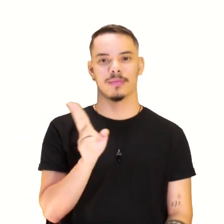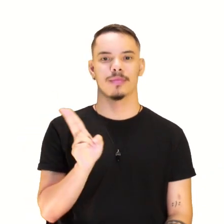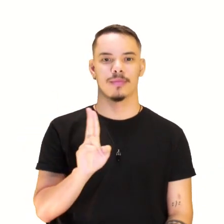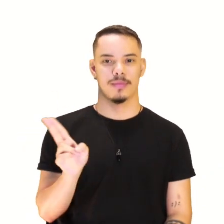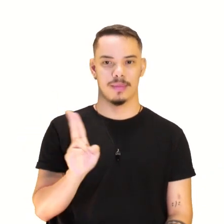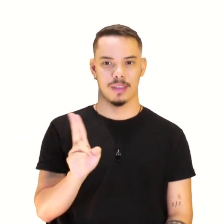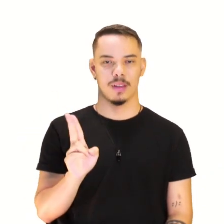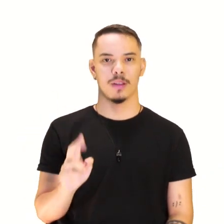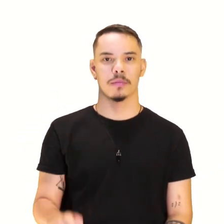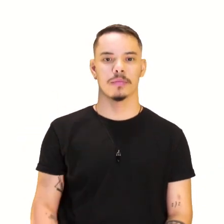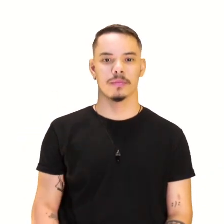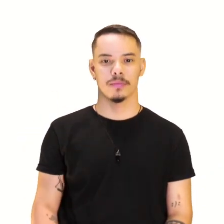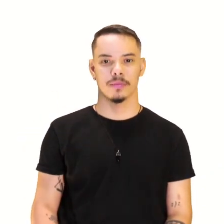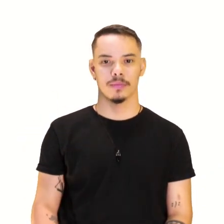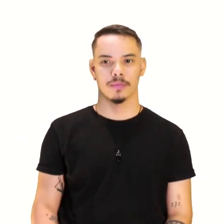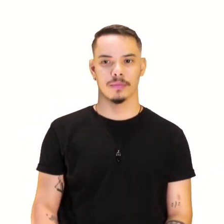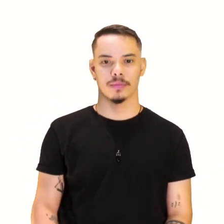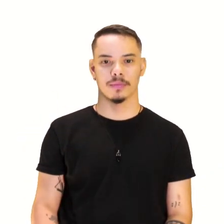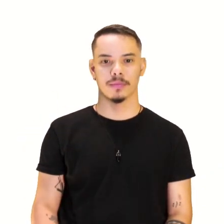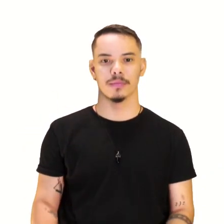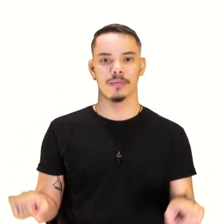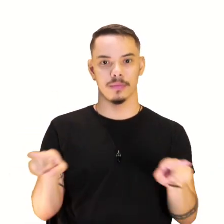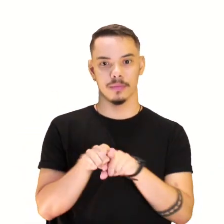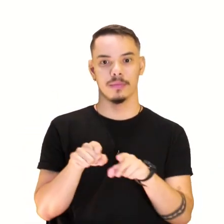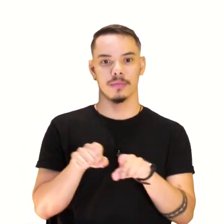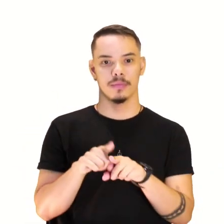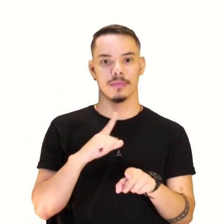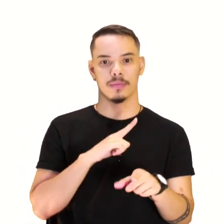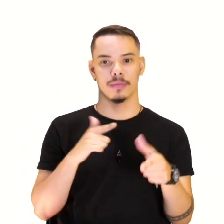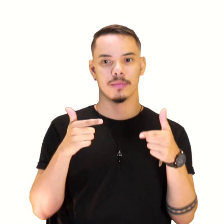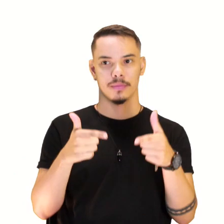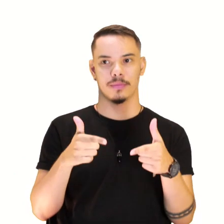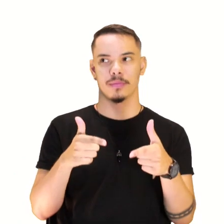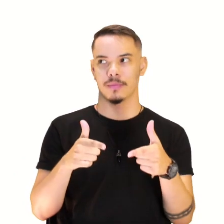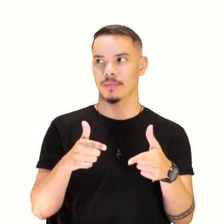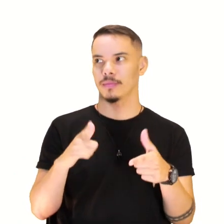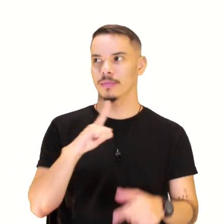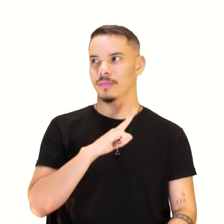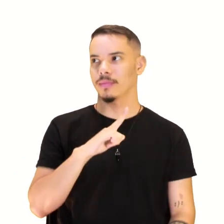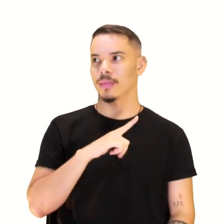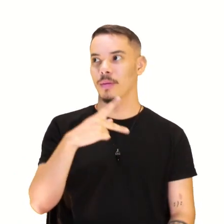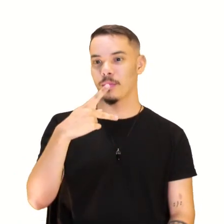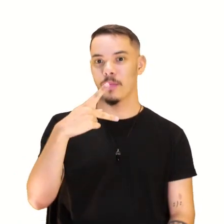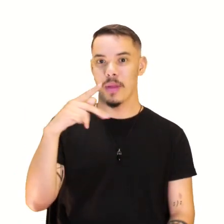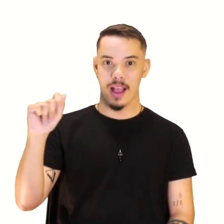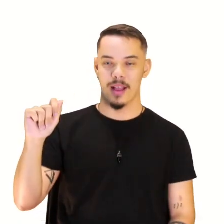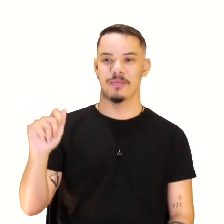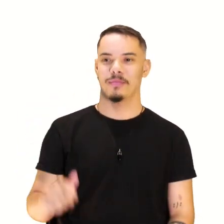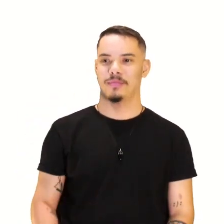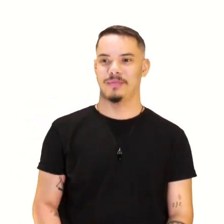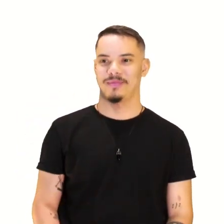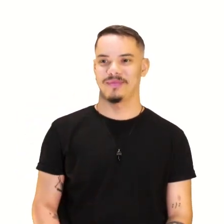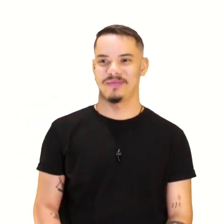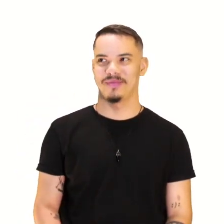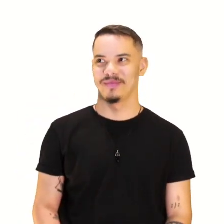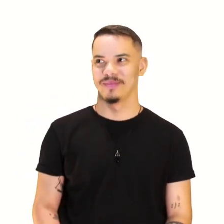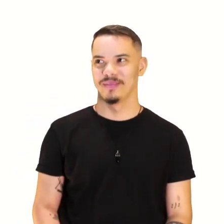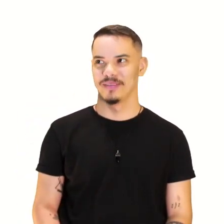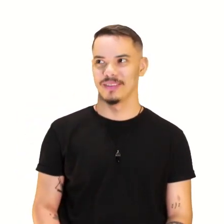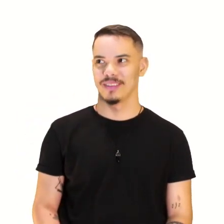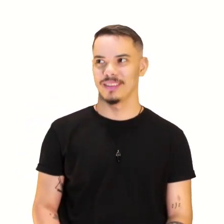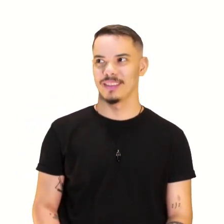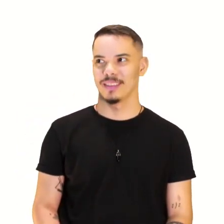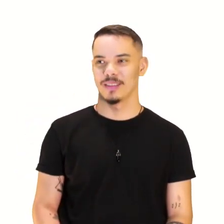nome e tem apelido também. Tem um sinal. É uma PA. PA.